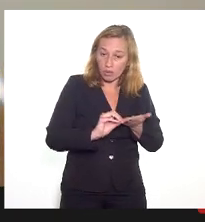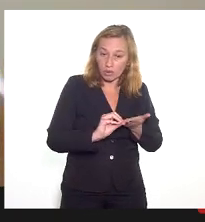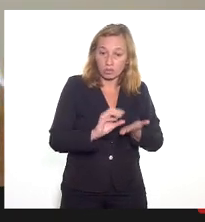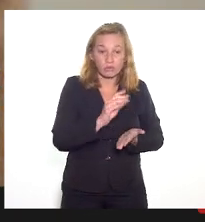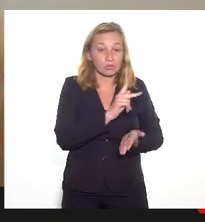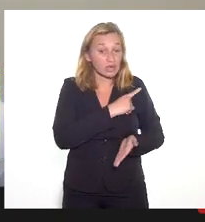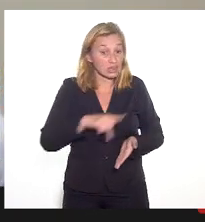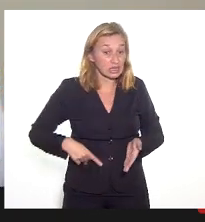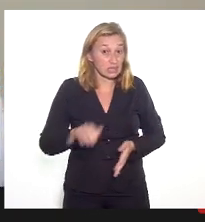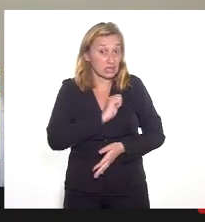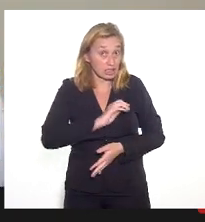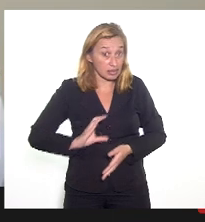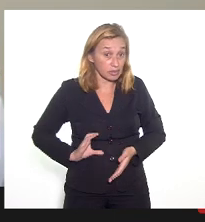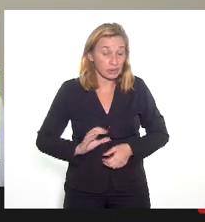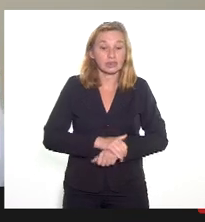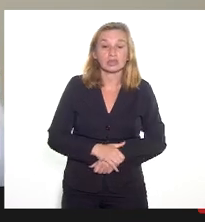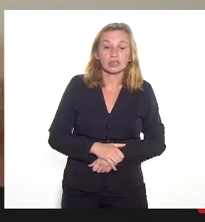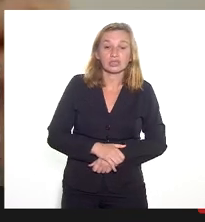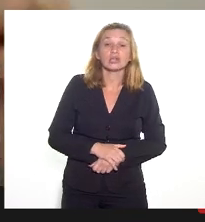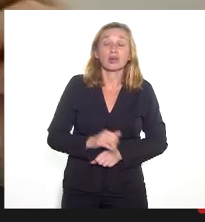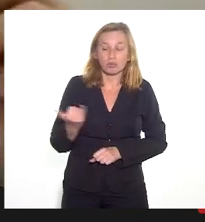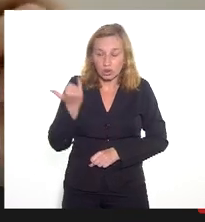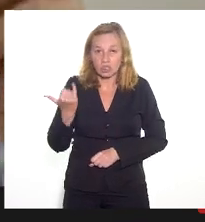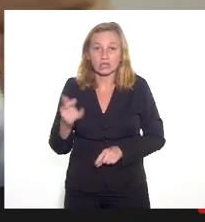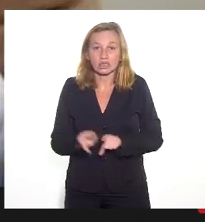Assembleia. Eu acho que é importante,